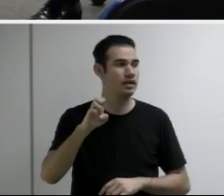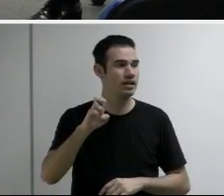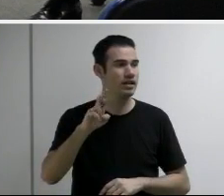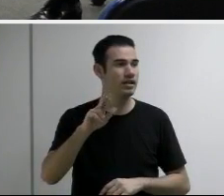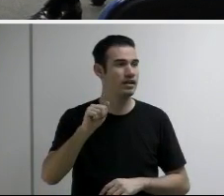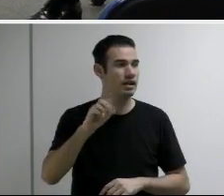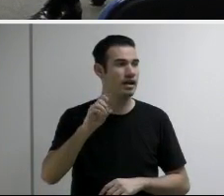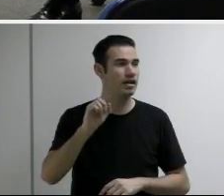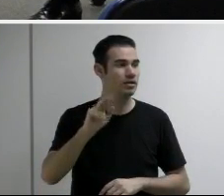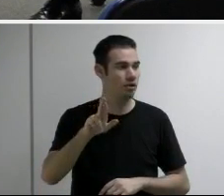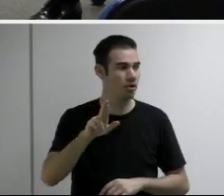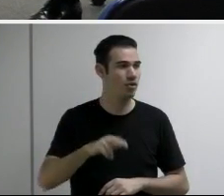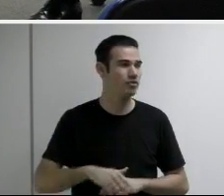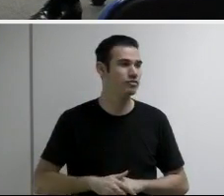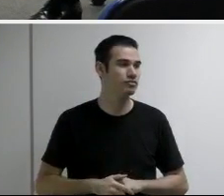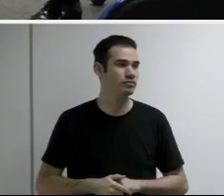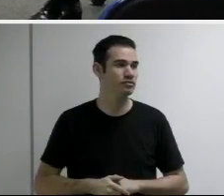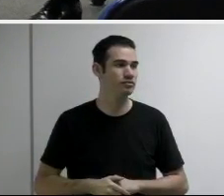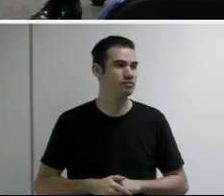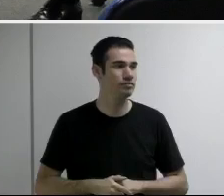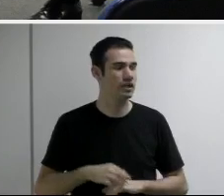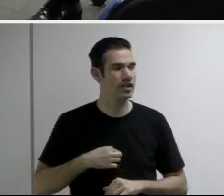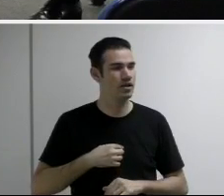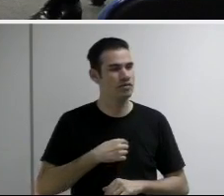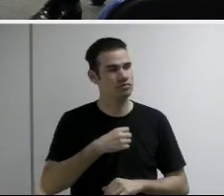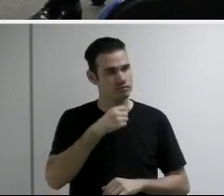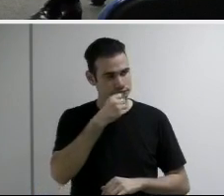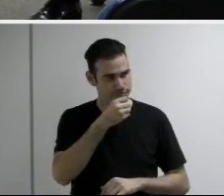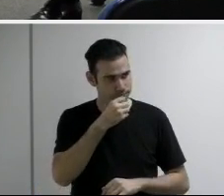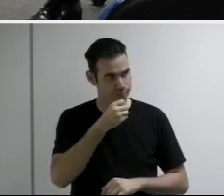fazer isso para poder terminar de concluir meu raciocínio.